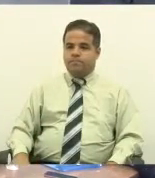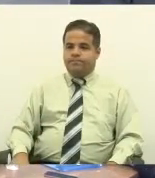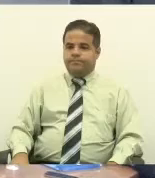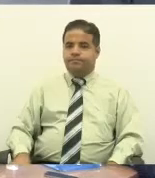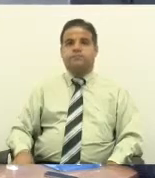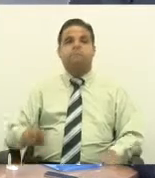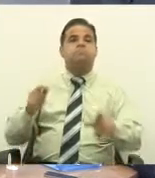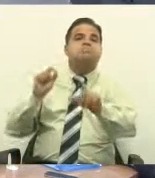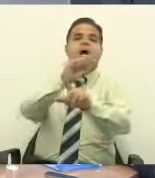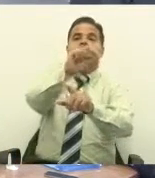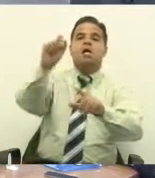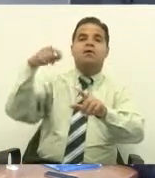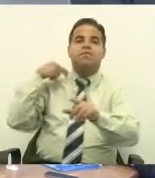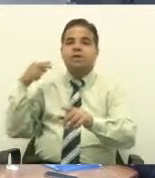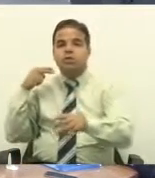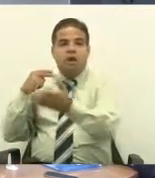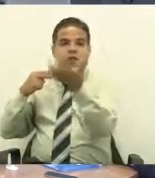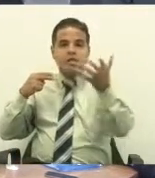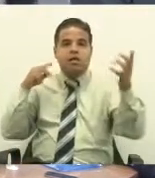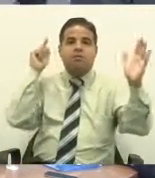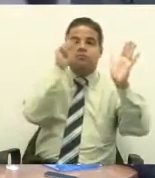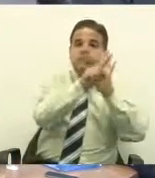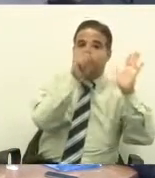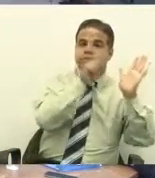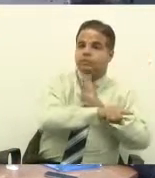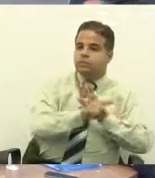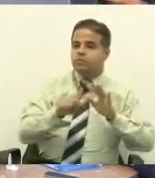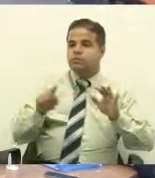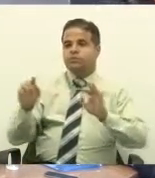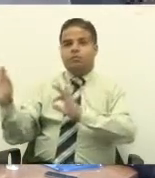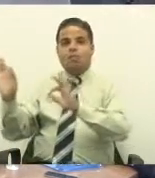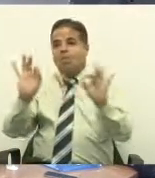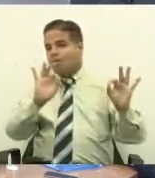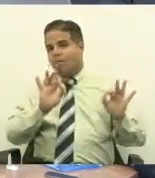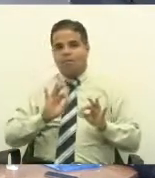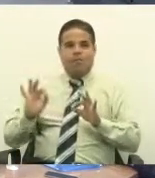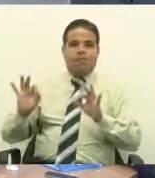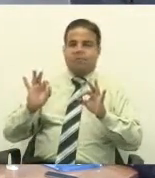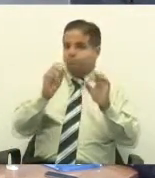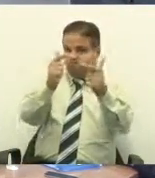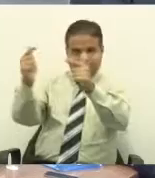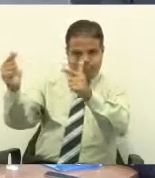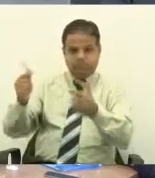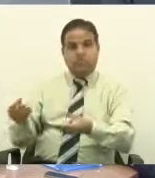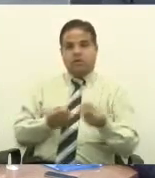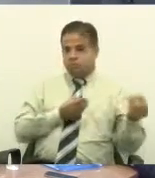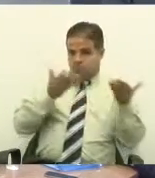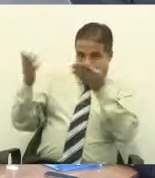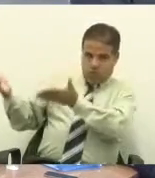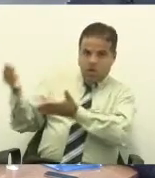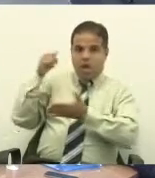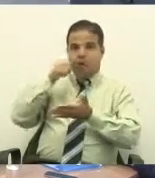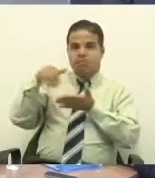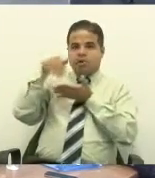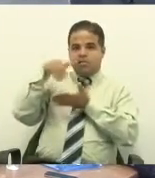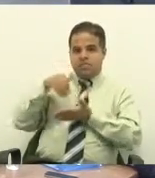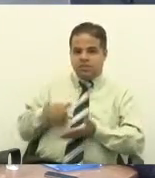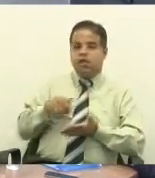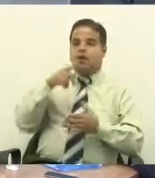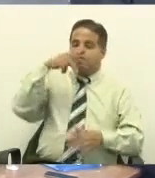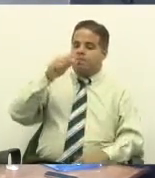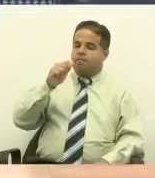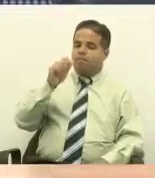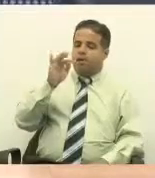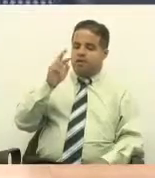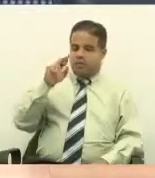Mais algum dos vereadores presentes tem questionamentos a fazer? Não tem, então passo à secretária Patrícia